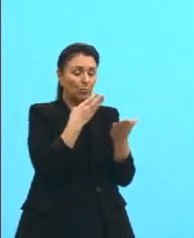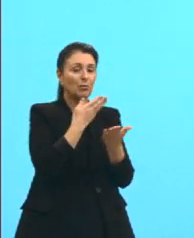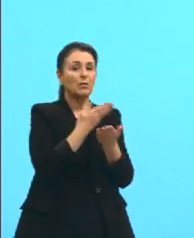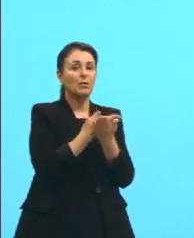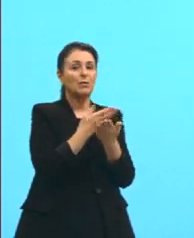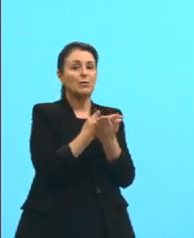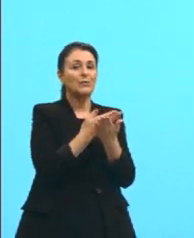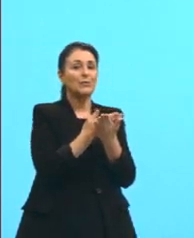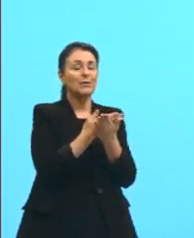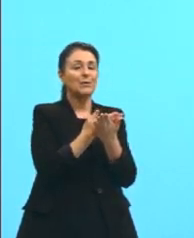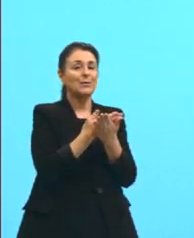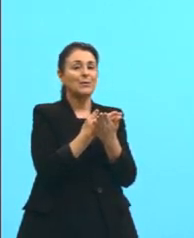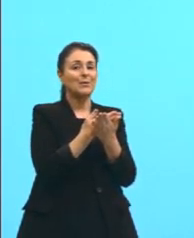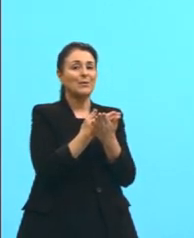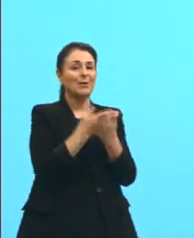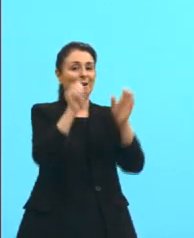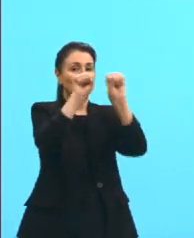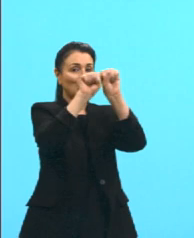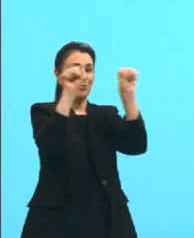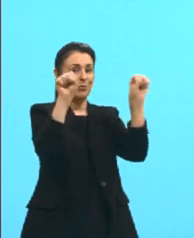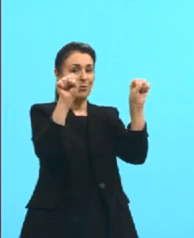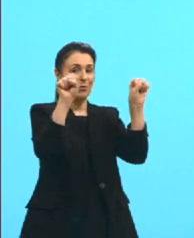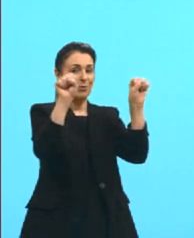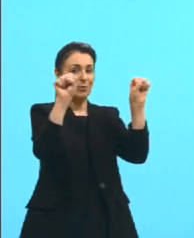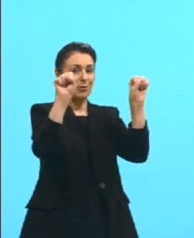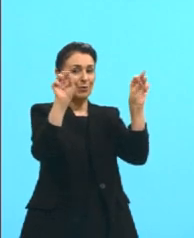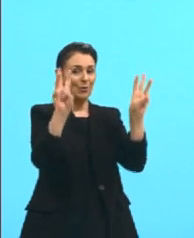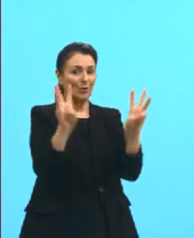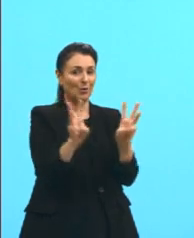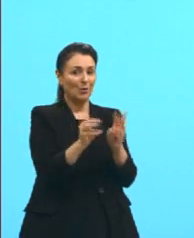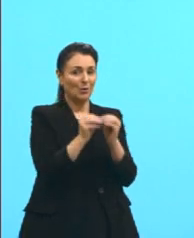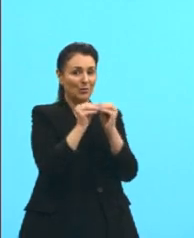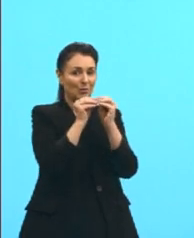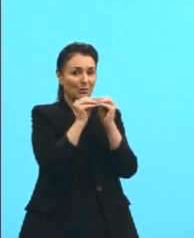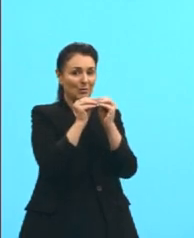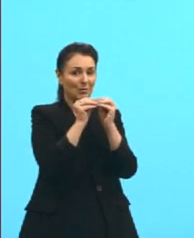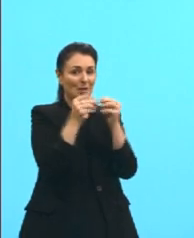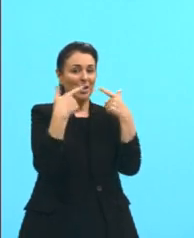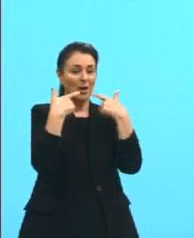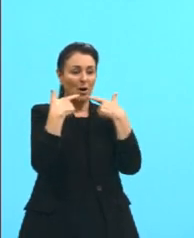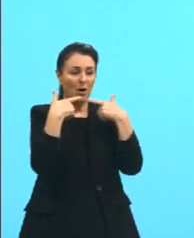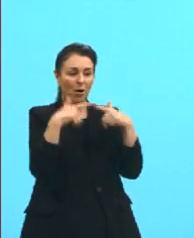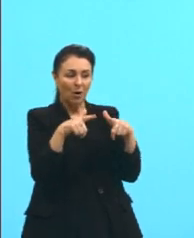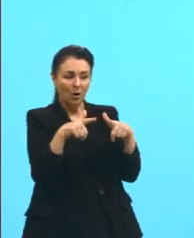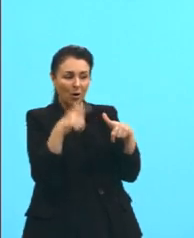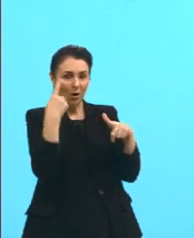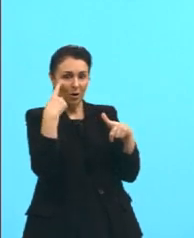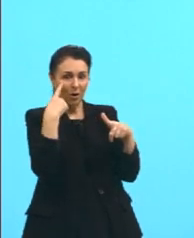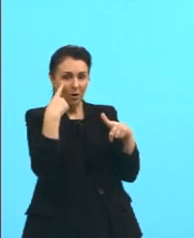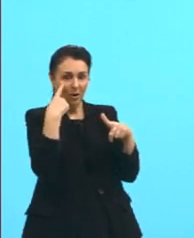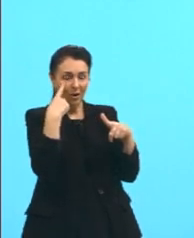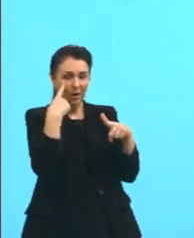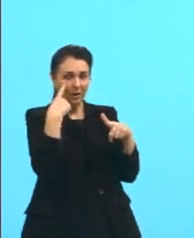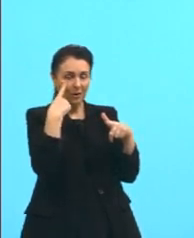estudo sincrônico eu tô olhando a língua nesse eixo aqui tá